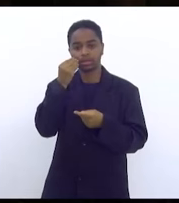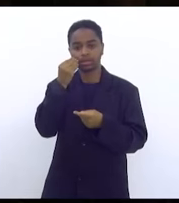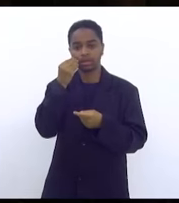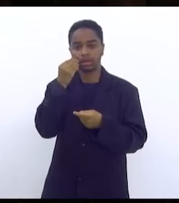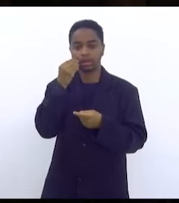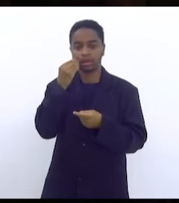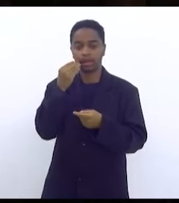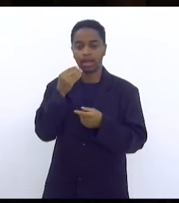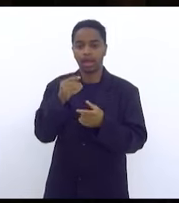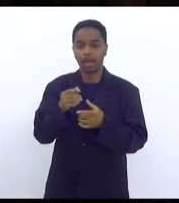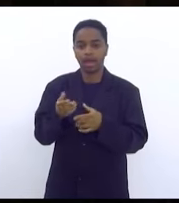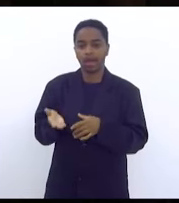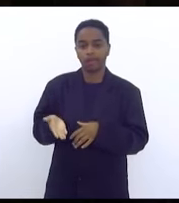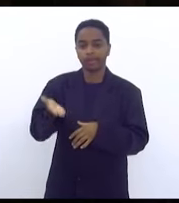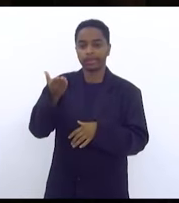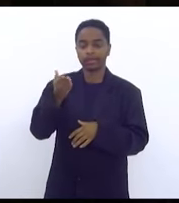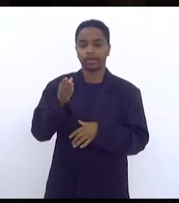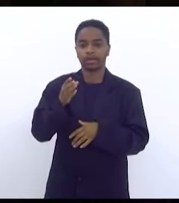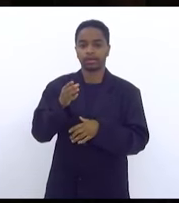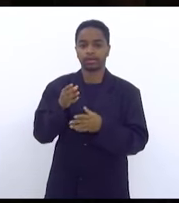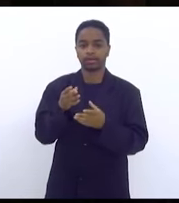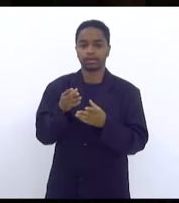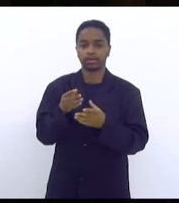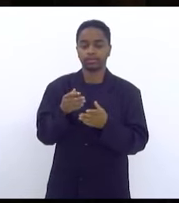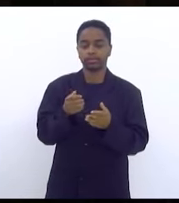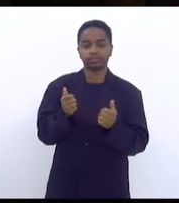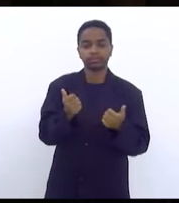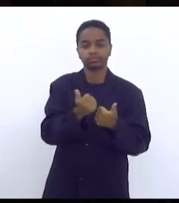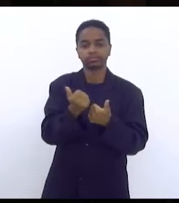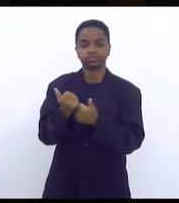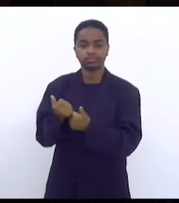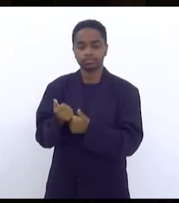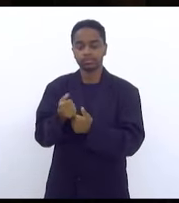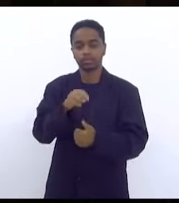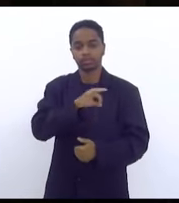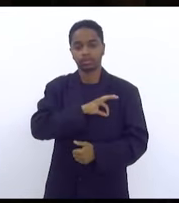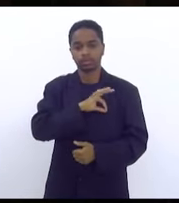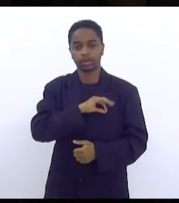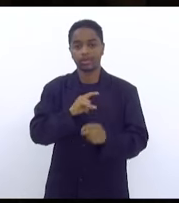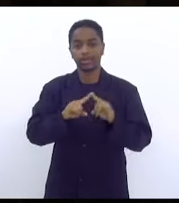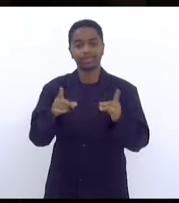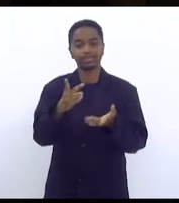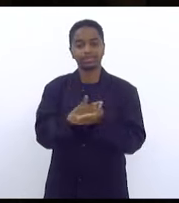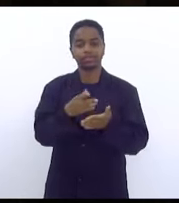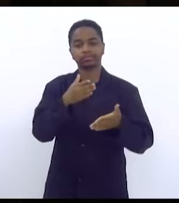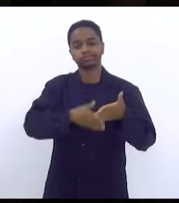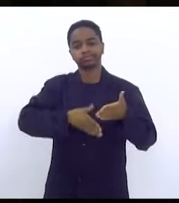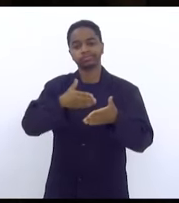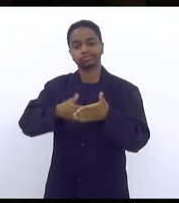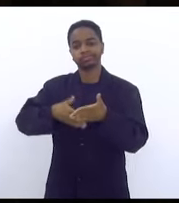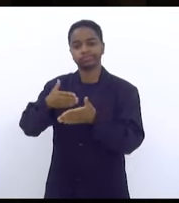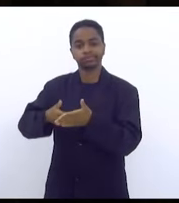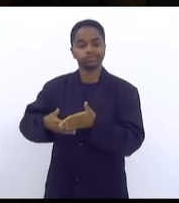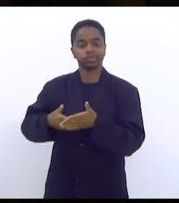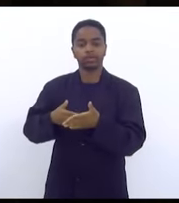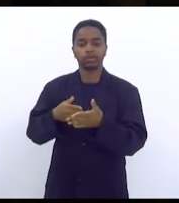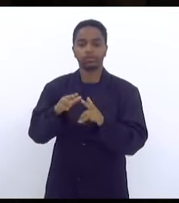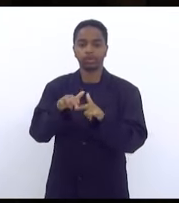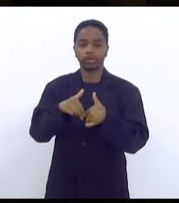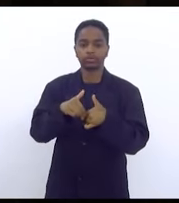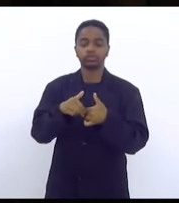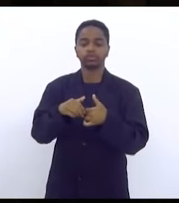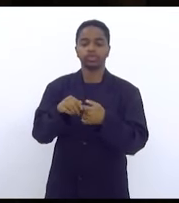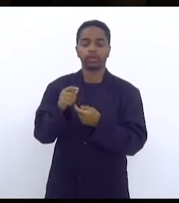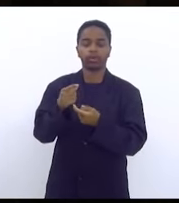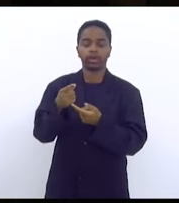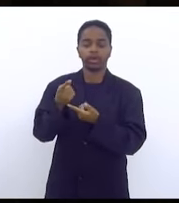batalhões especiais, equiparar o teto máximo. Mas sempre esbarra nessa questão do recuperação fiscal, mas a gente vê assim, que